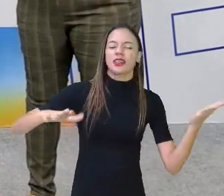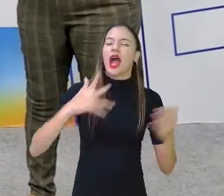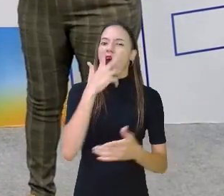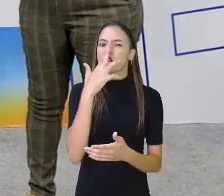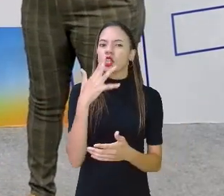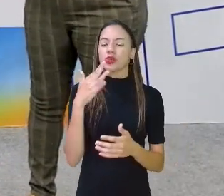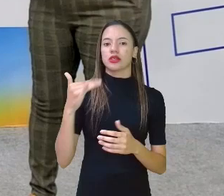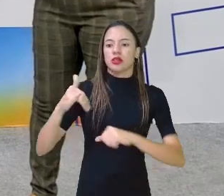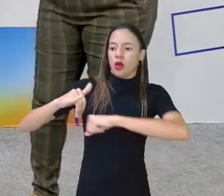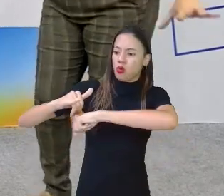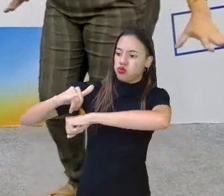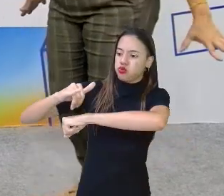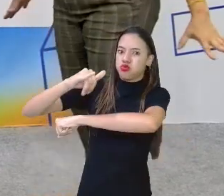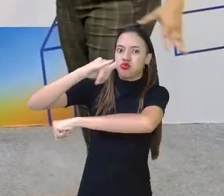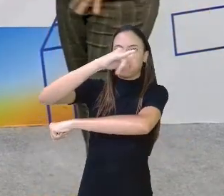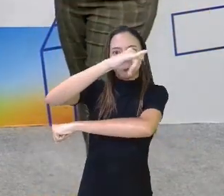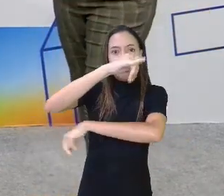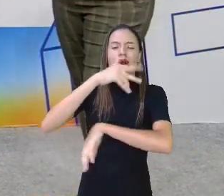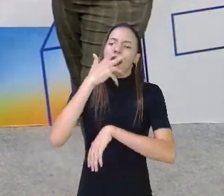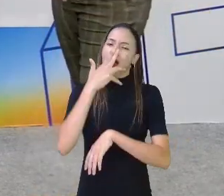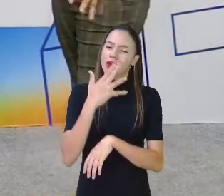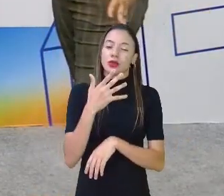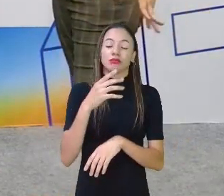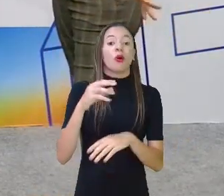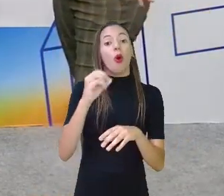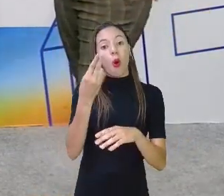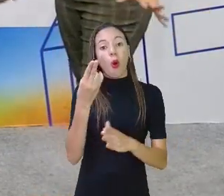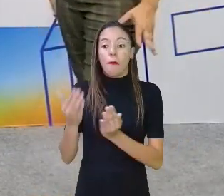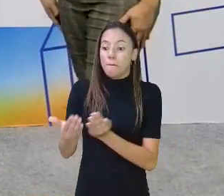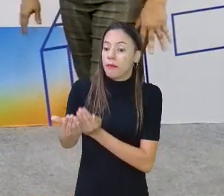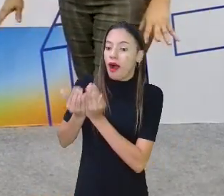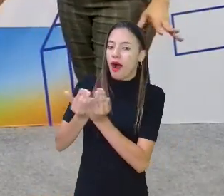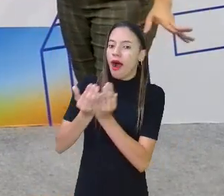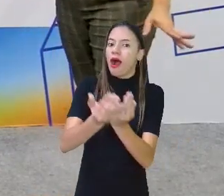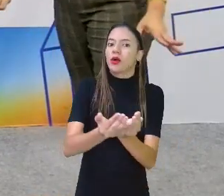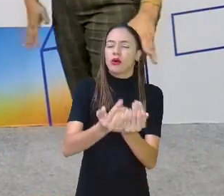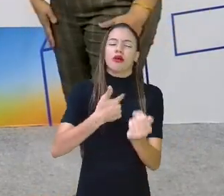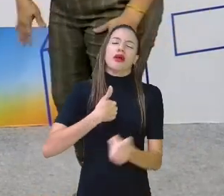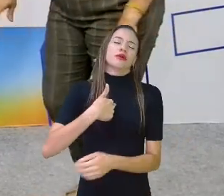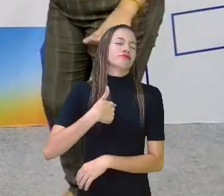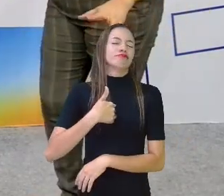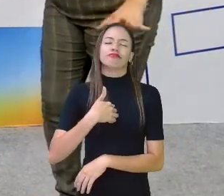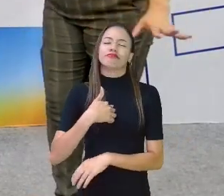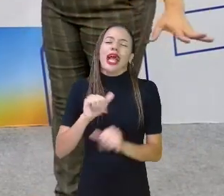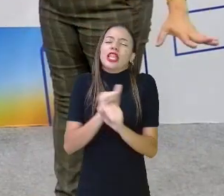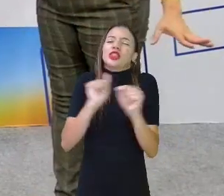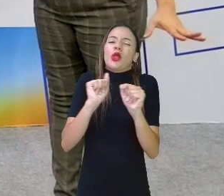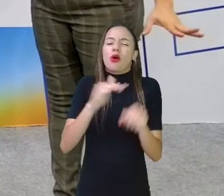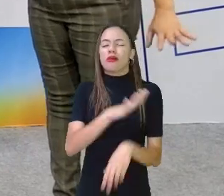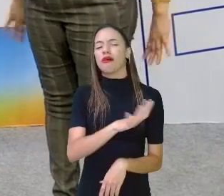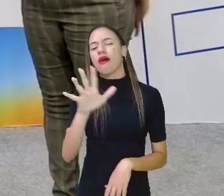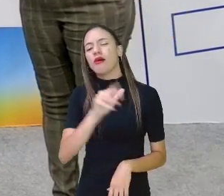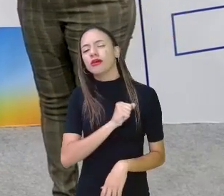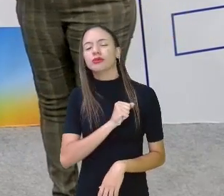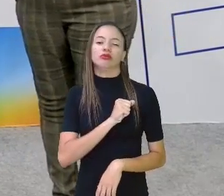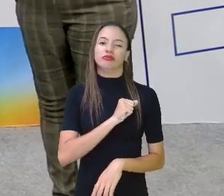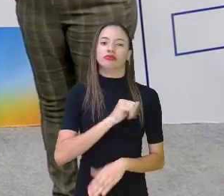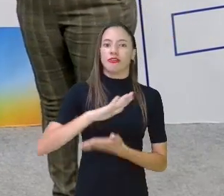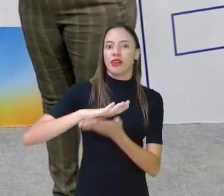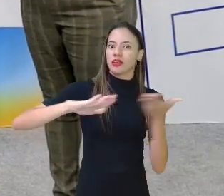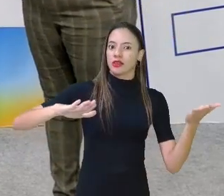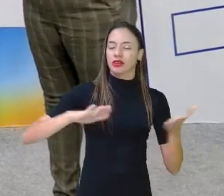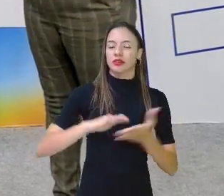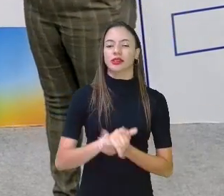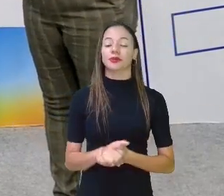assim, um barco. Gente. Adoro viajar, eu acho que é a coisa que eu mais gosto na vida. Então, é